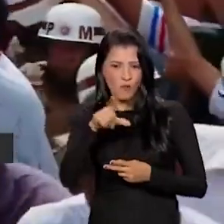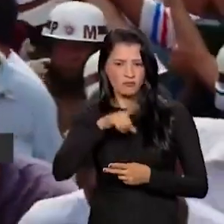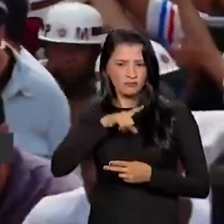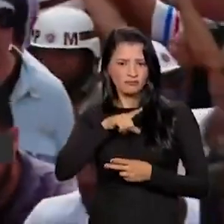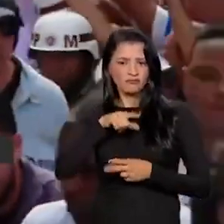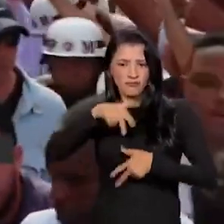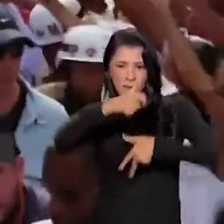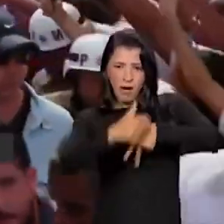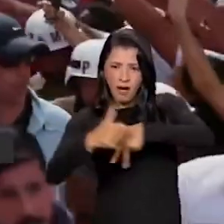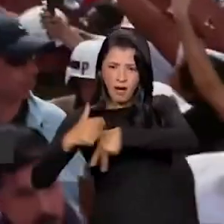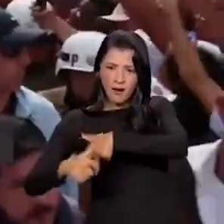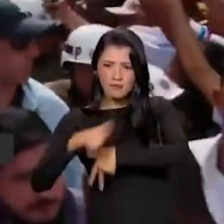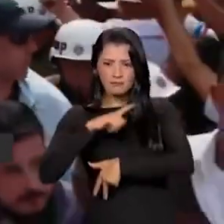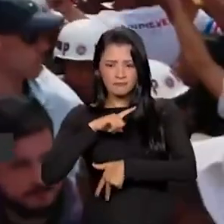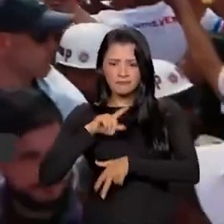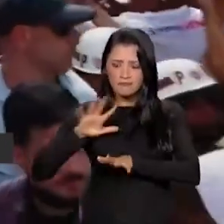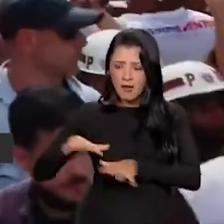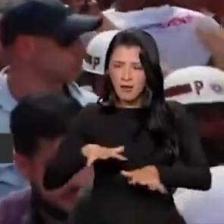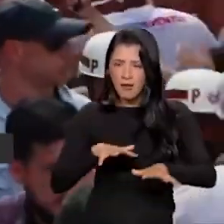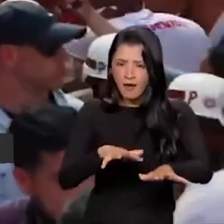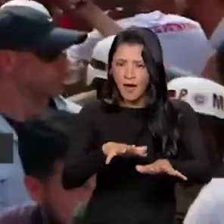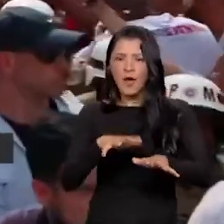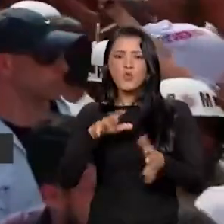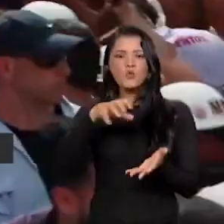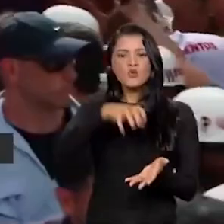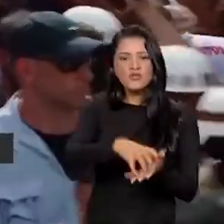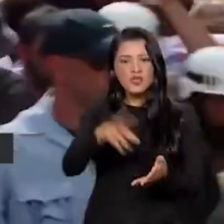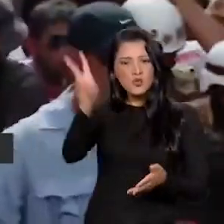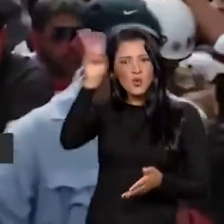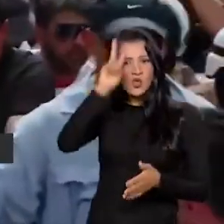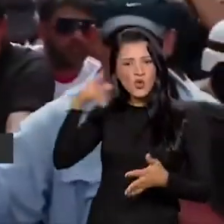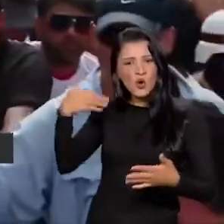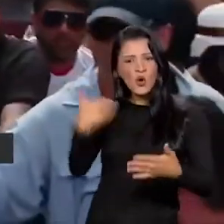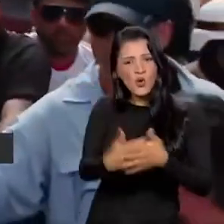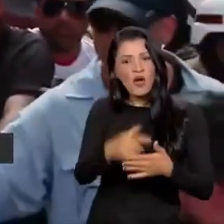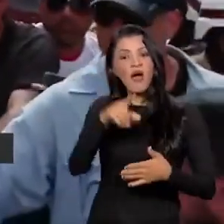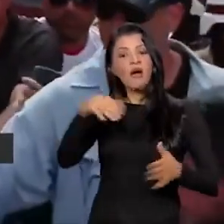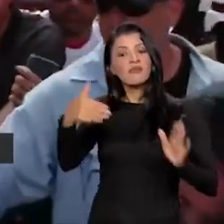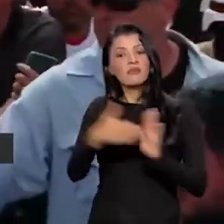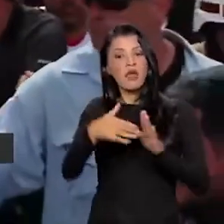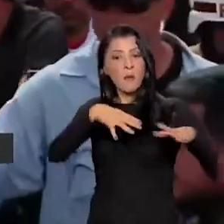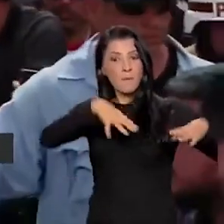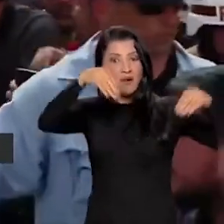Esse cortejo segue pelo Centro Histórico até o Palácio Rio Branco,